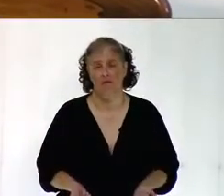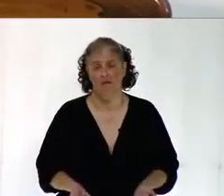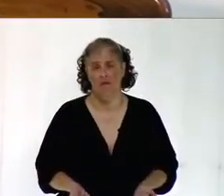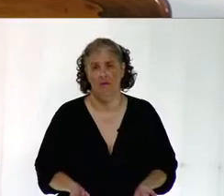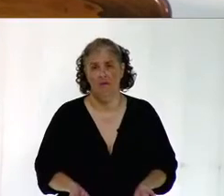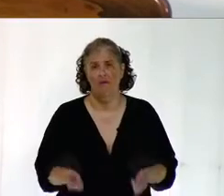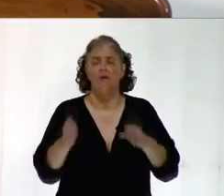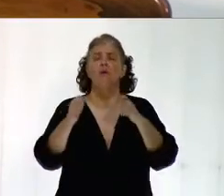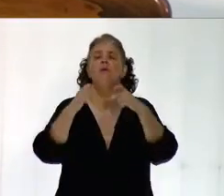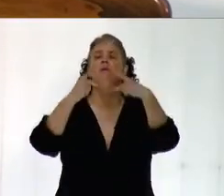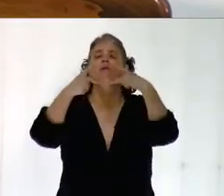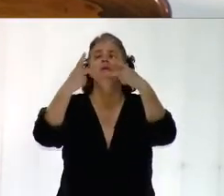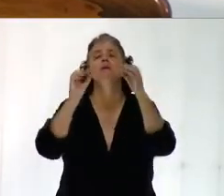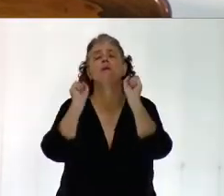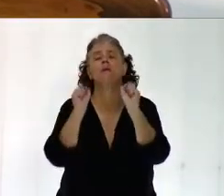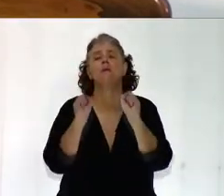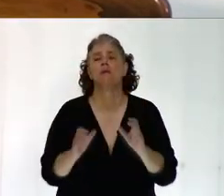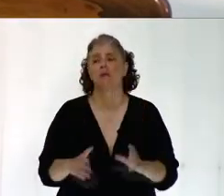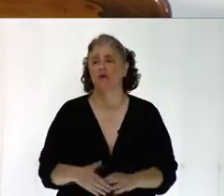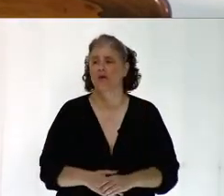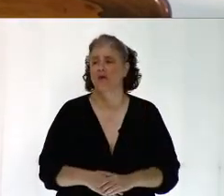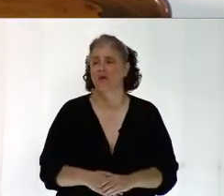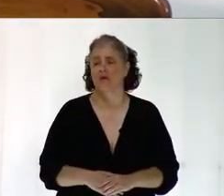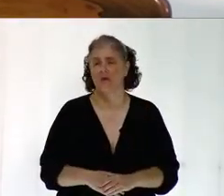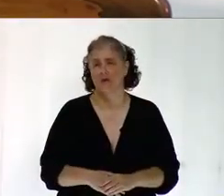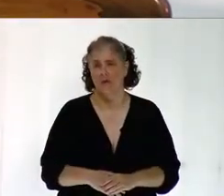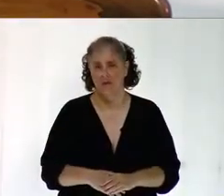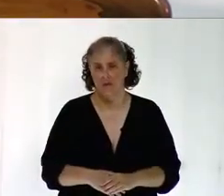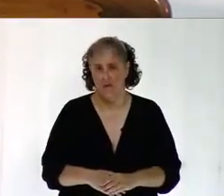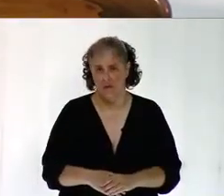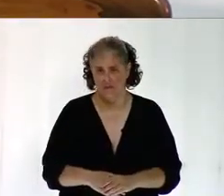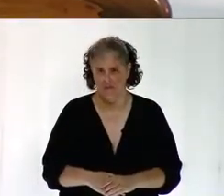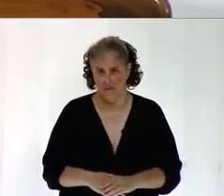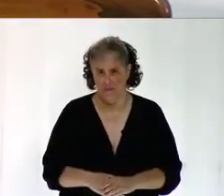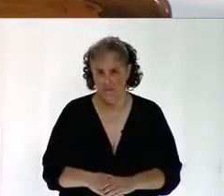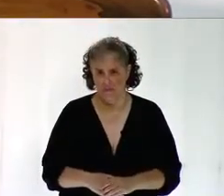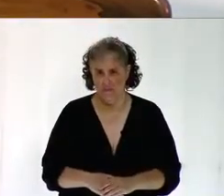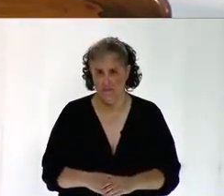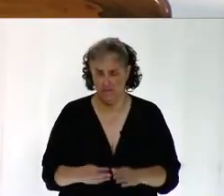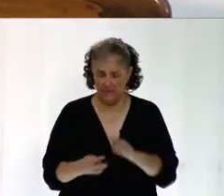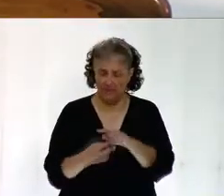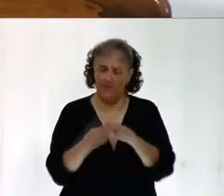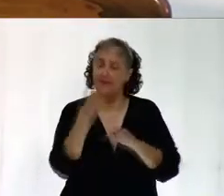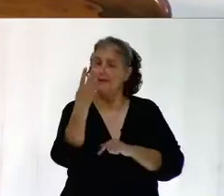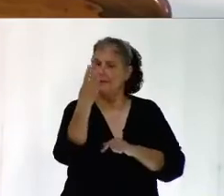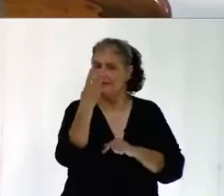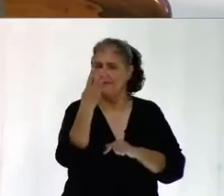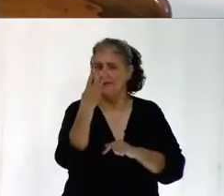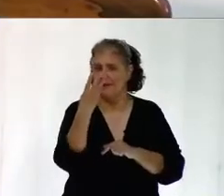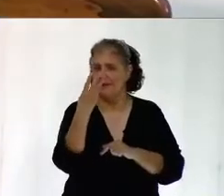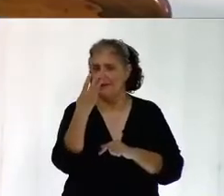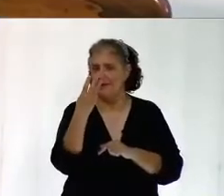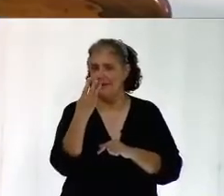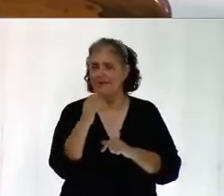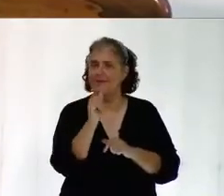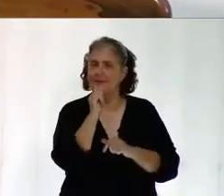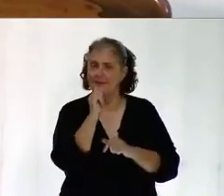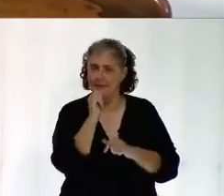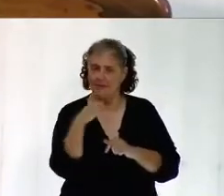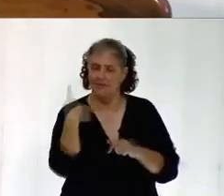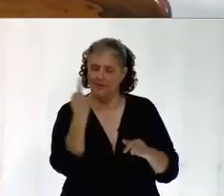gente pode falar das tentações eu quero fazer três aplicações a primeira